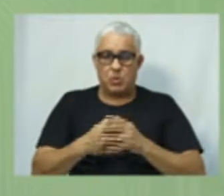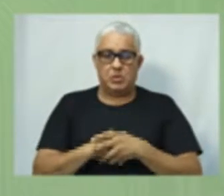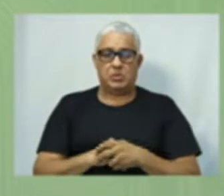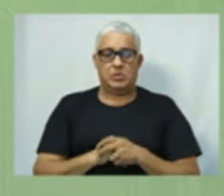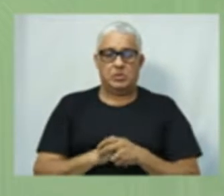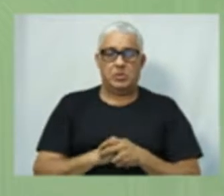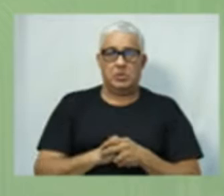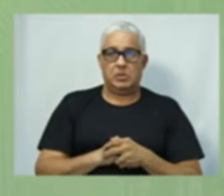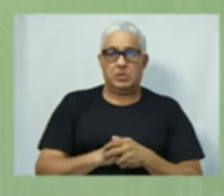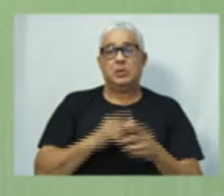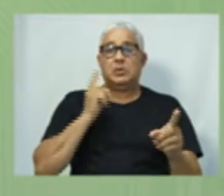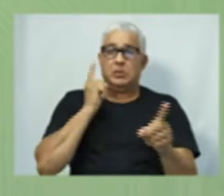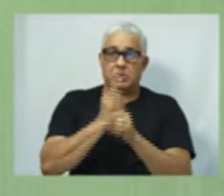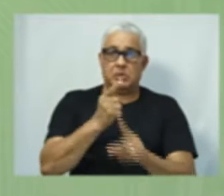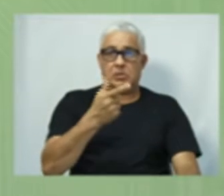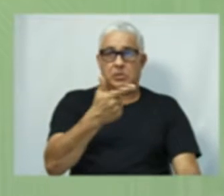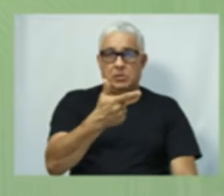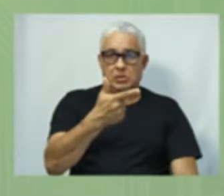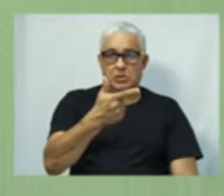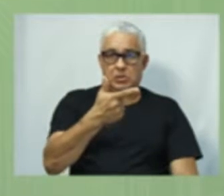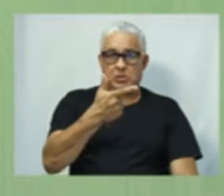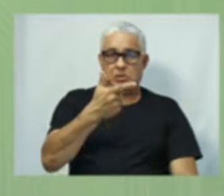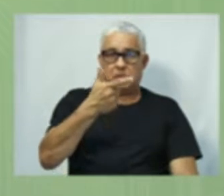todo. Achei o valor total?